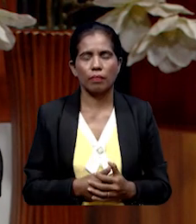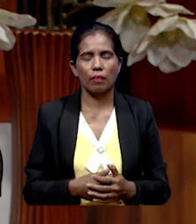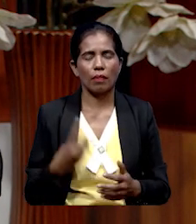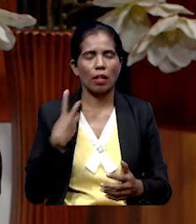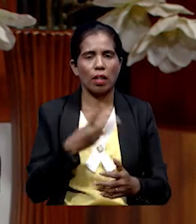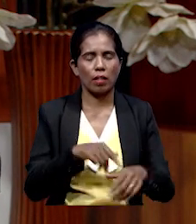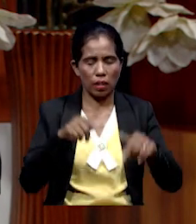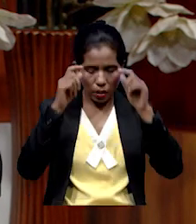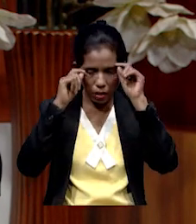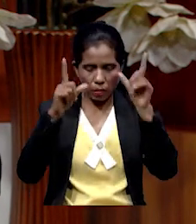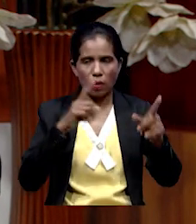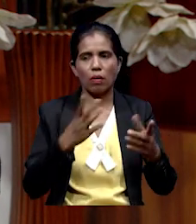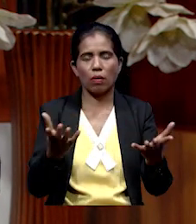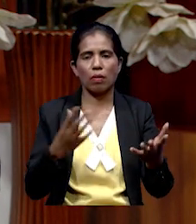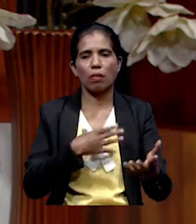E Timor né, gosta com a lei